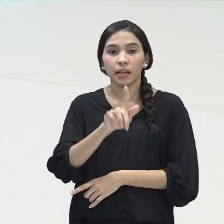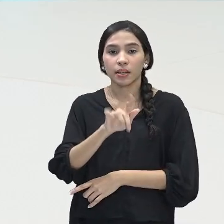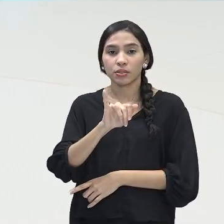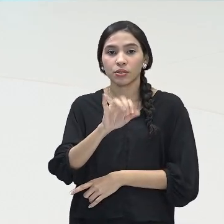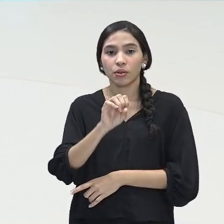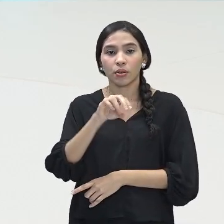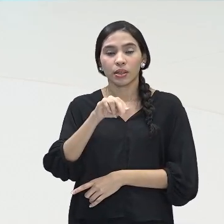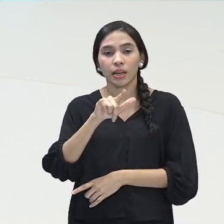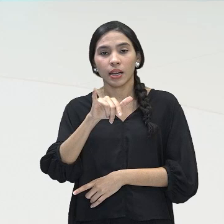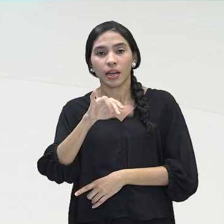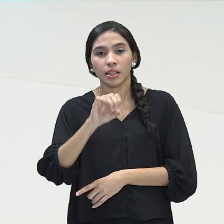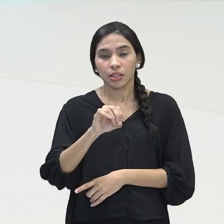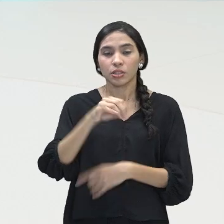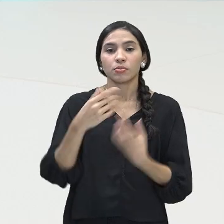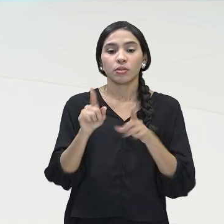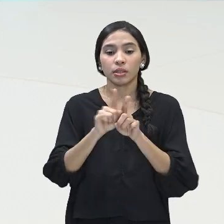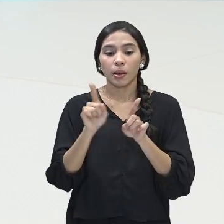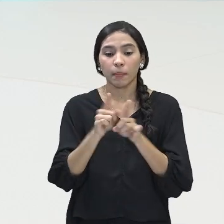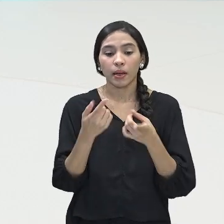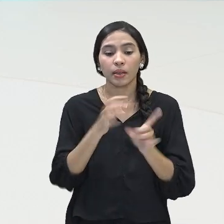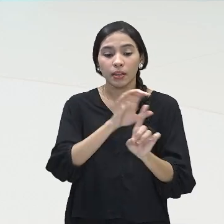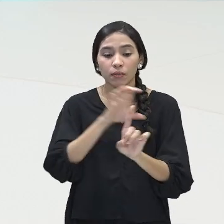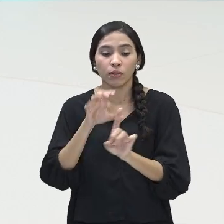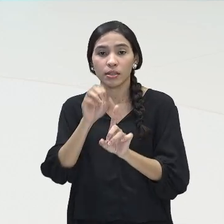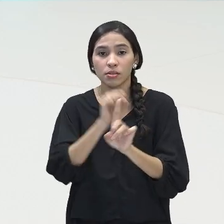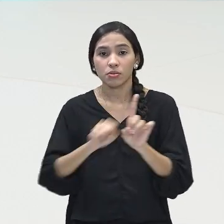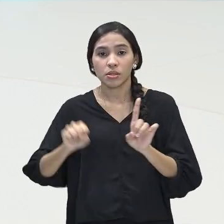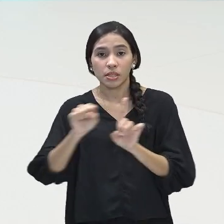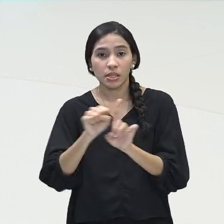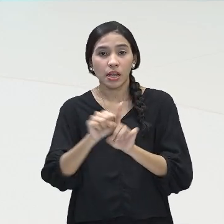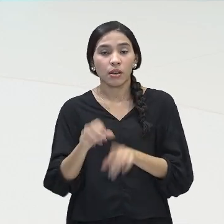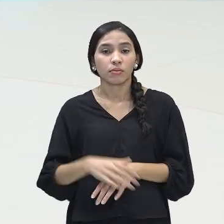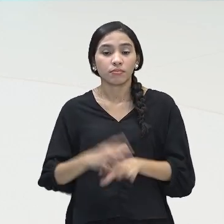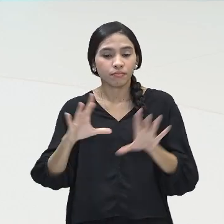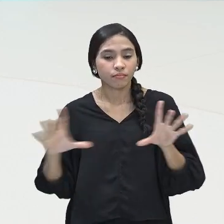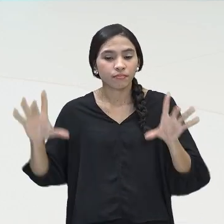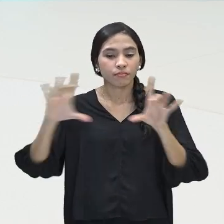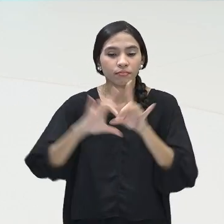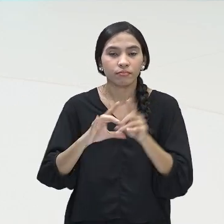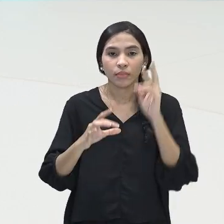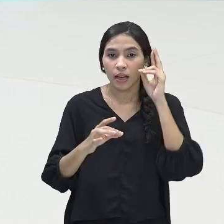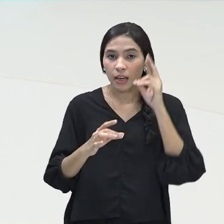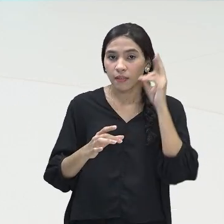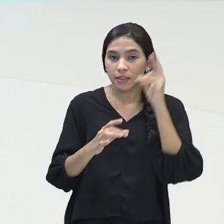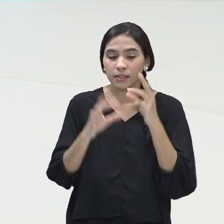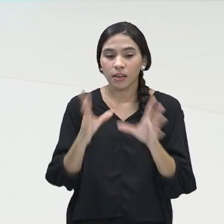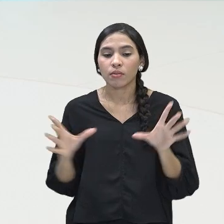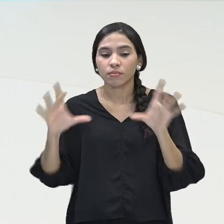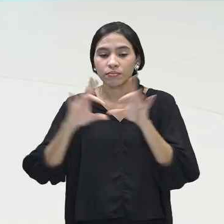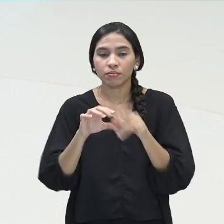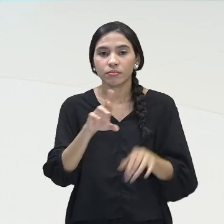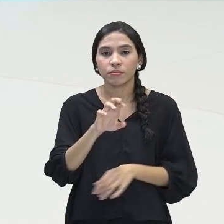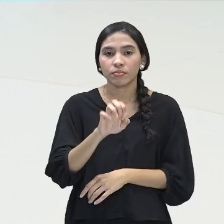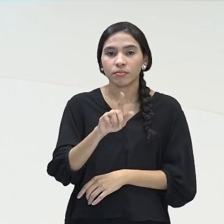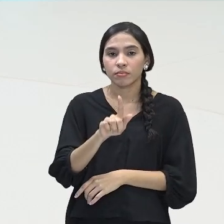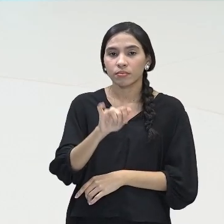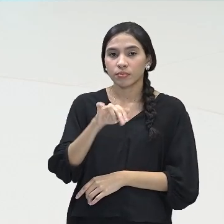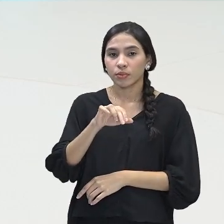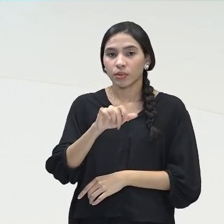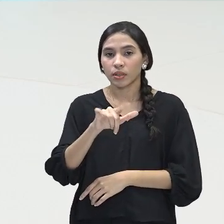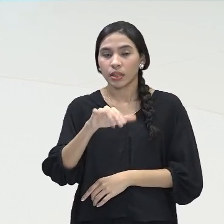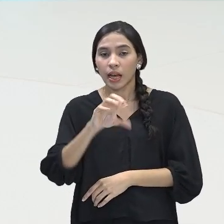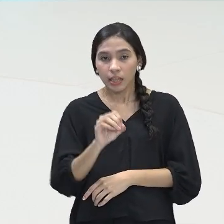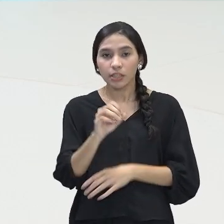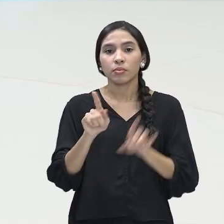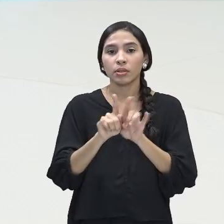certo? Para questões sociais. E aí essa pegada aí de reflexão, regionalismo, questões sociais, vai